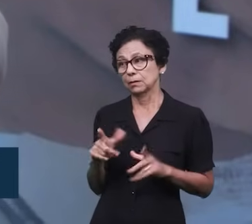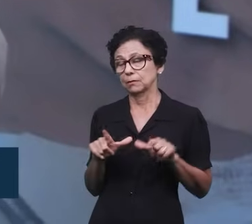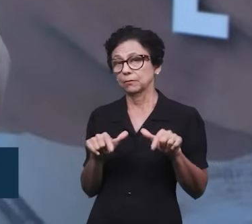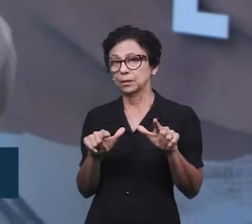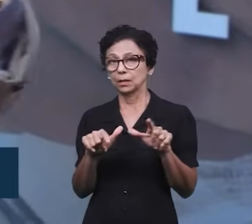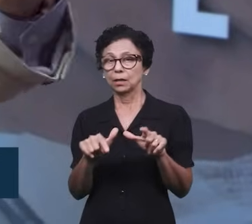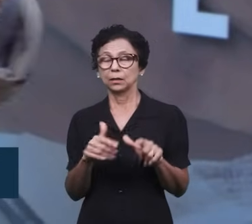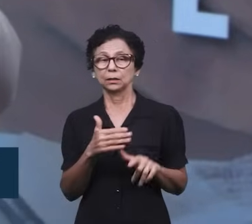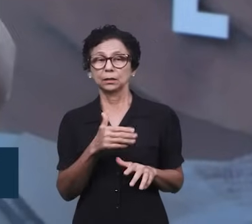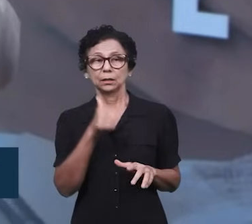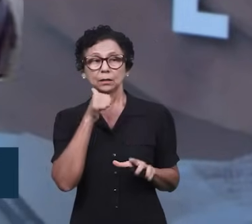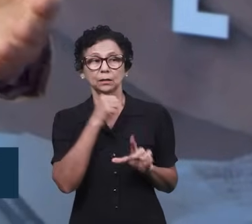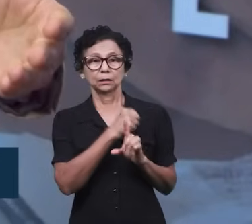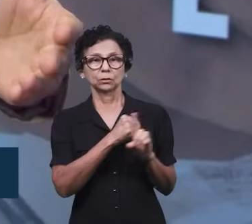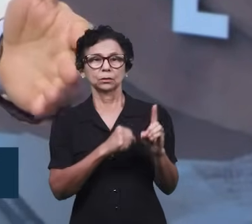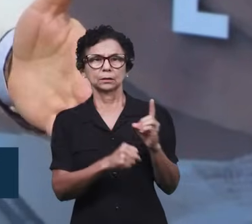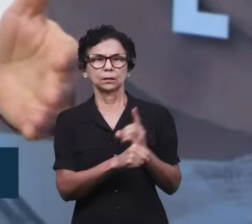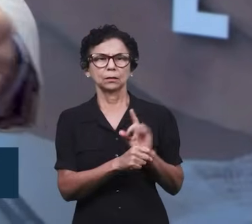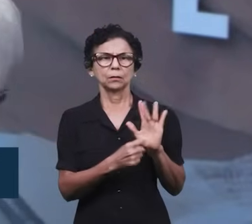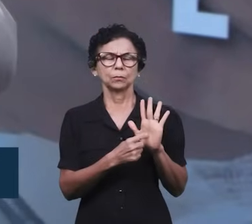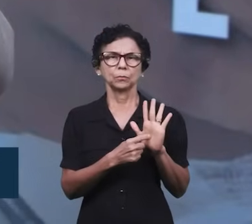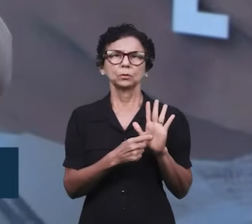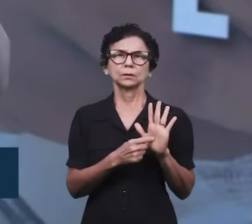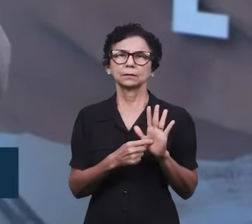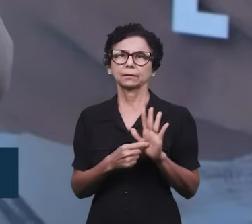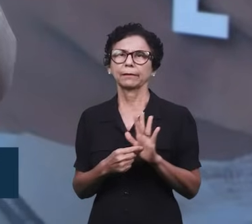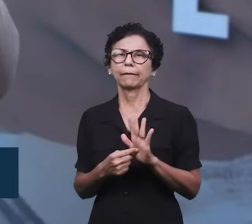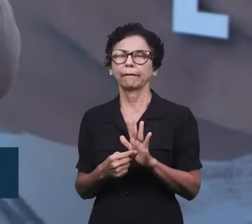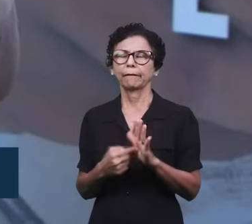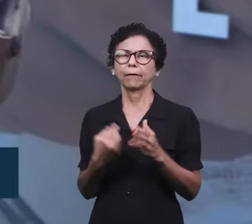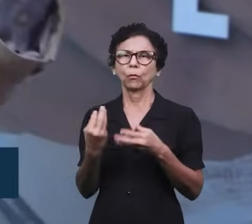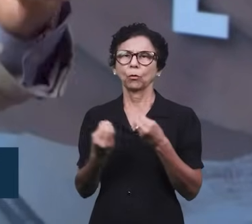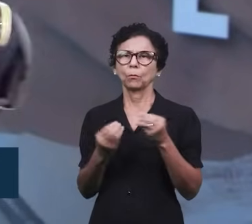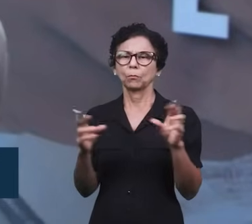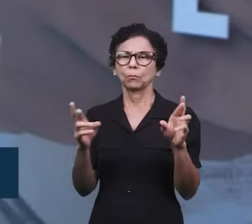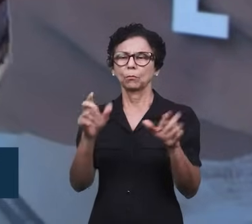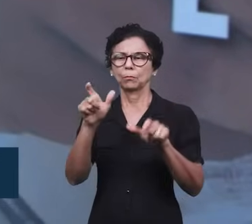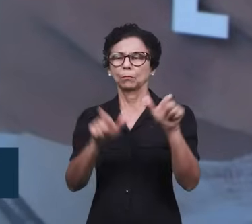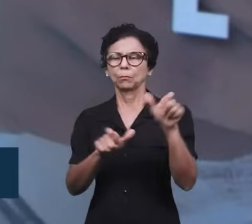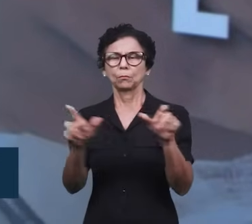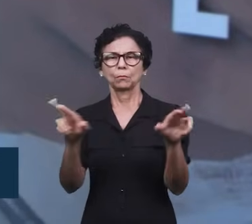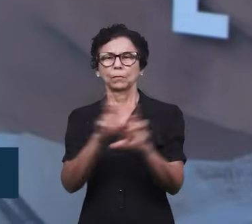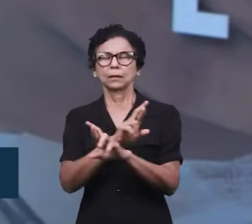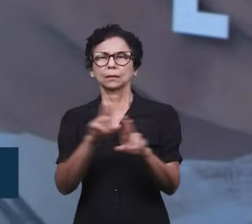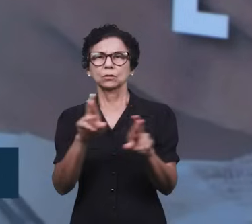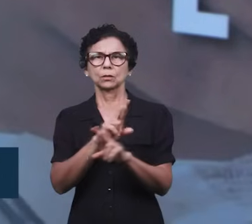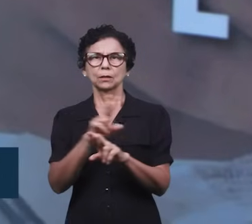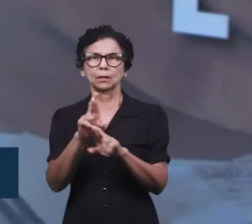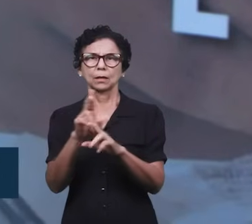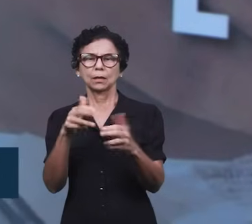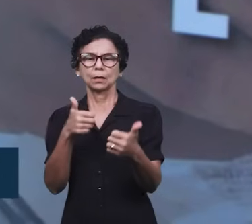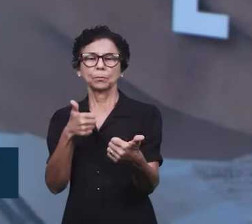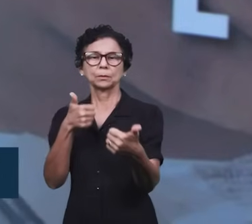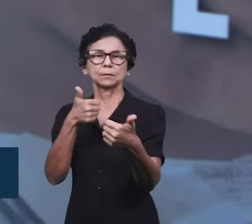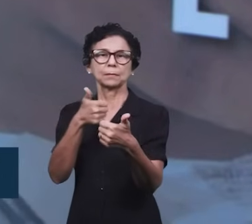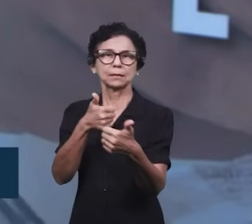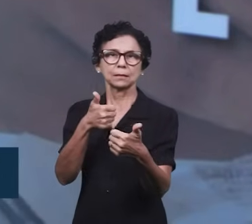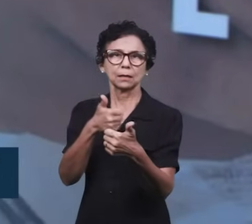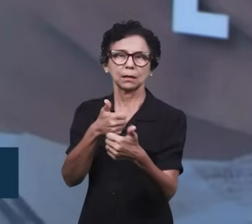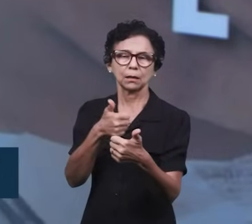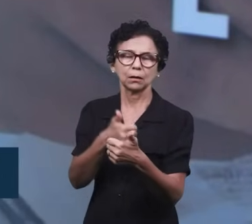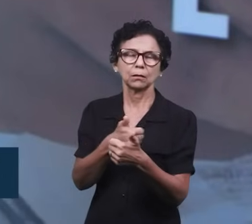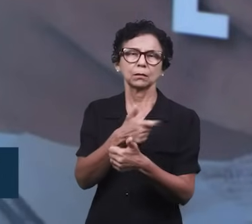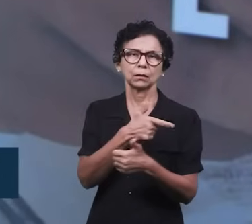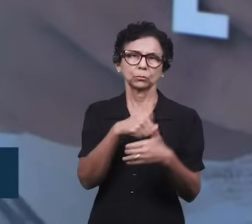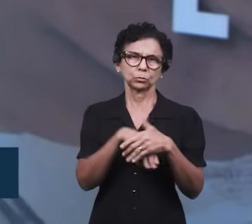mostrar como era a relação com as pessoas, a aproximação, que ela já estava mais ou menos acostumada com esse trabalho.